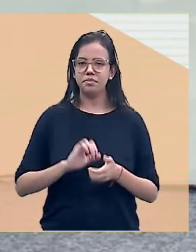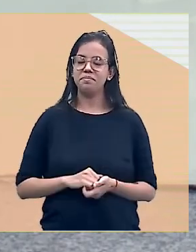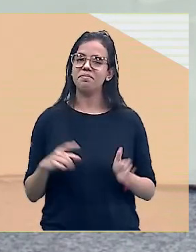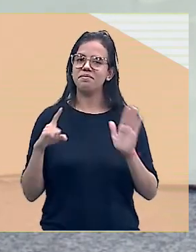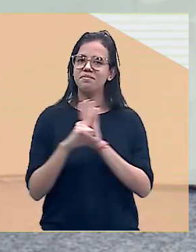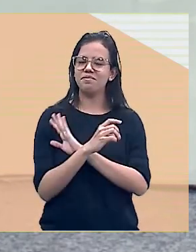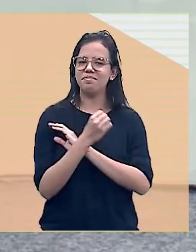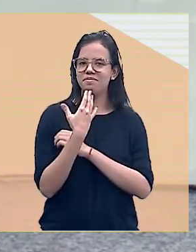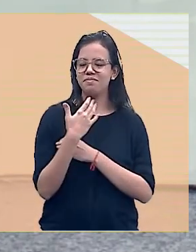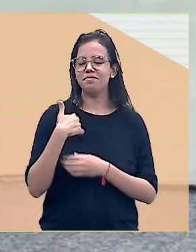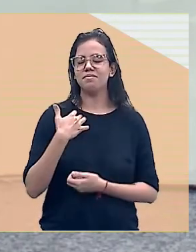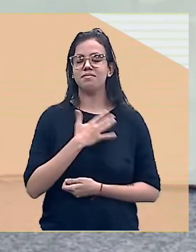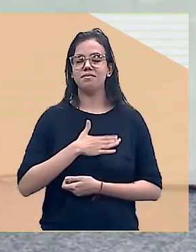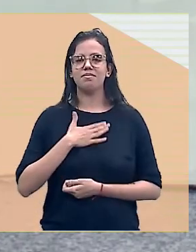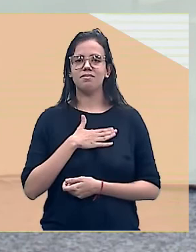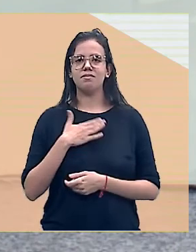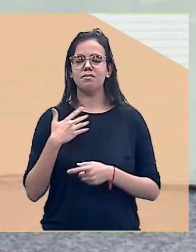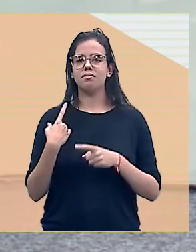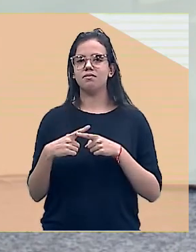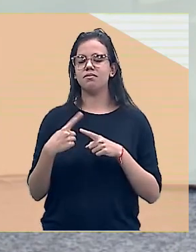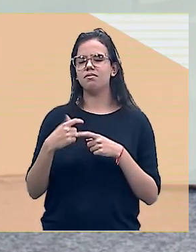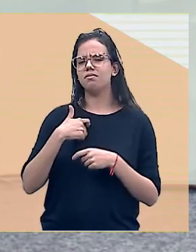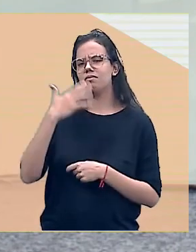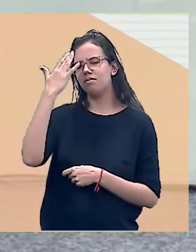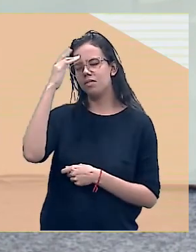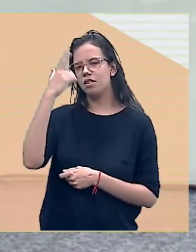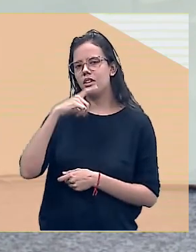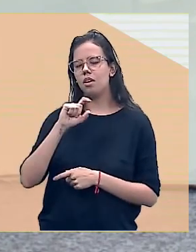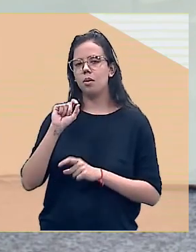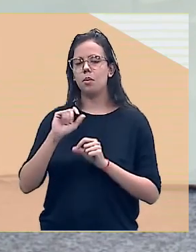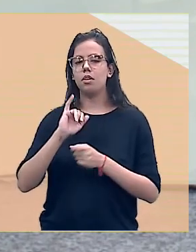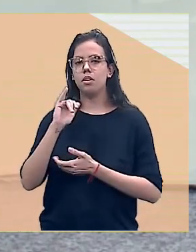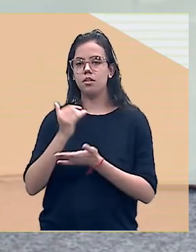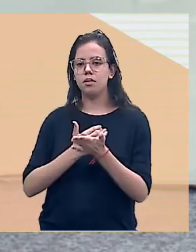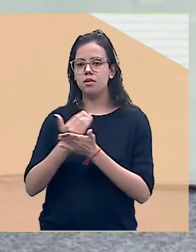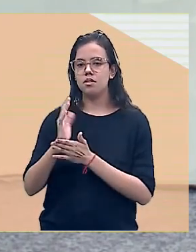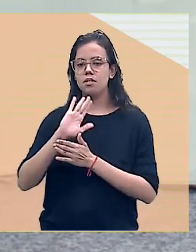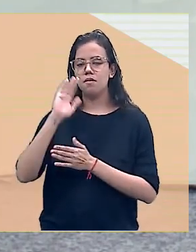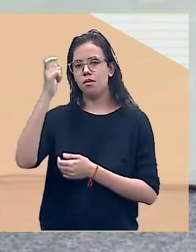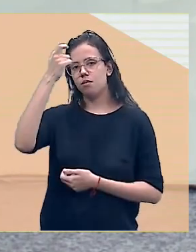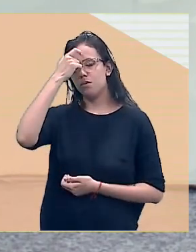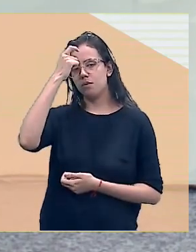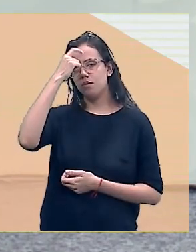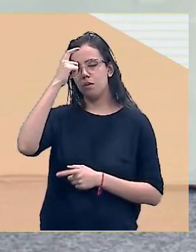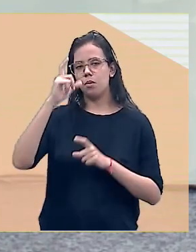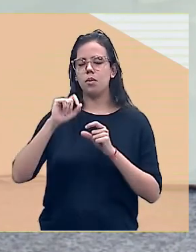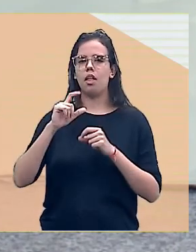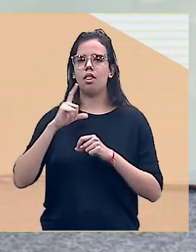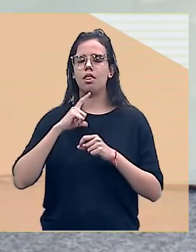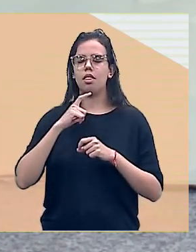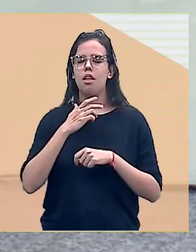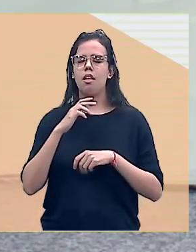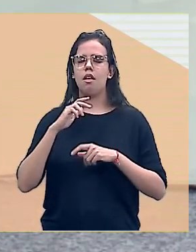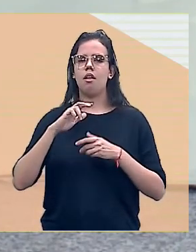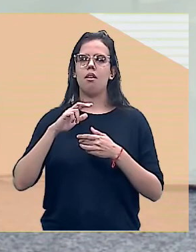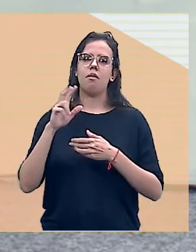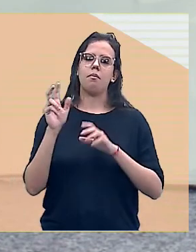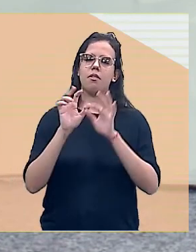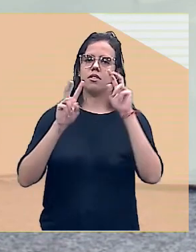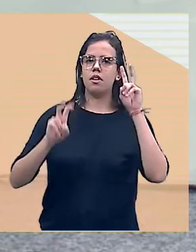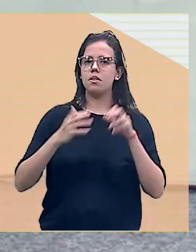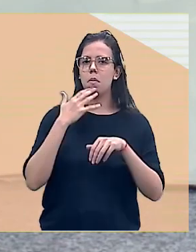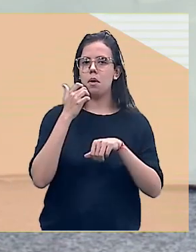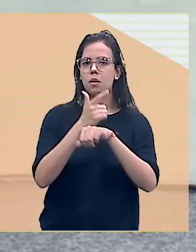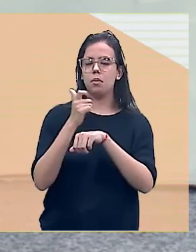pergunta é legal eu gosto disso porque eu não sei quem introduziu essa falsa Nossa onde era a fixação dos repertórios e